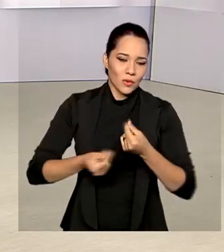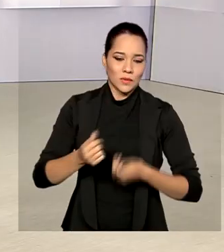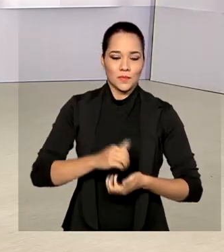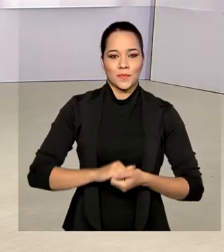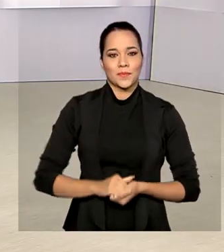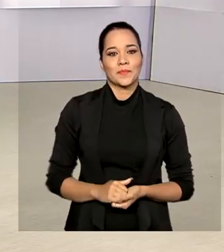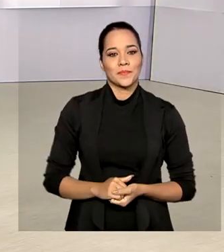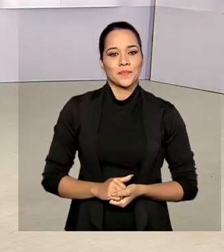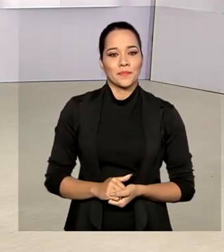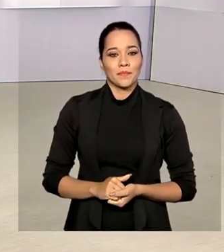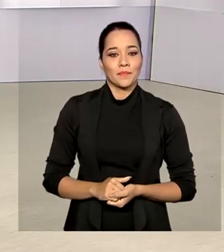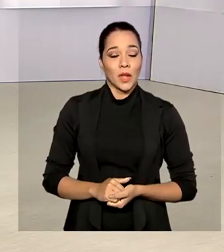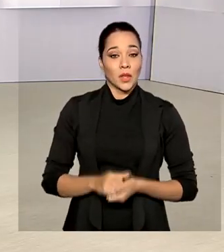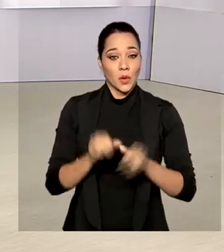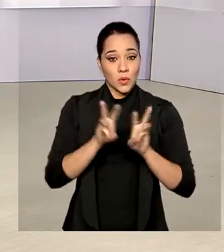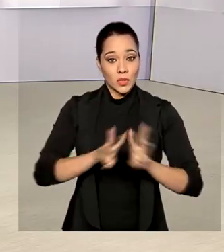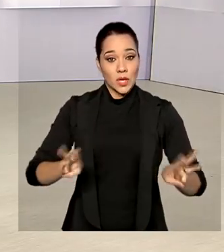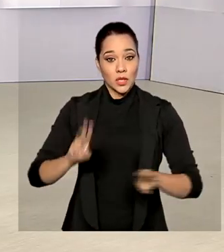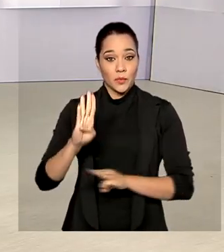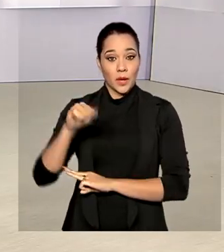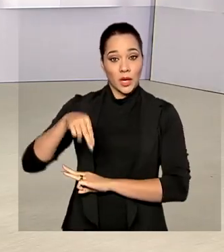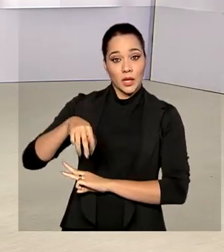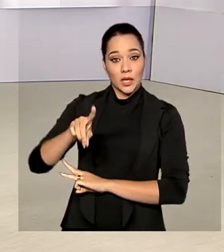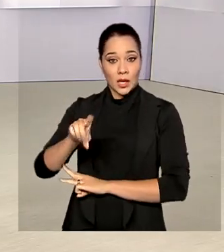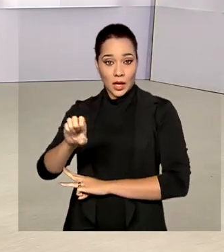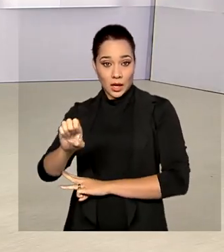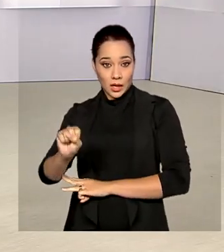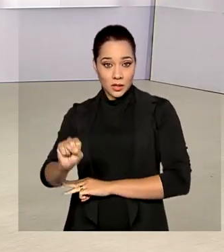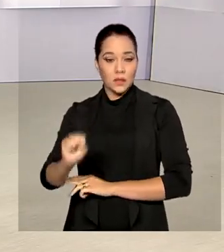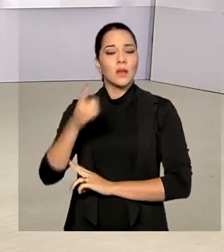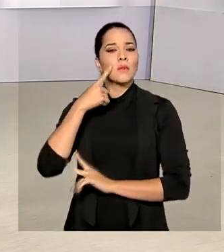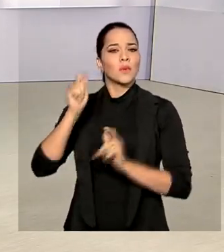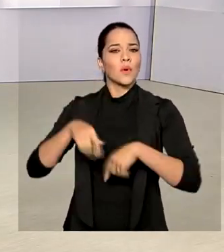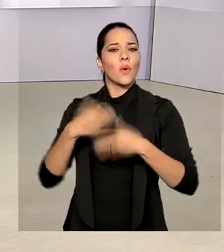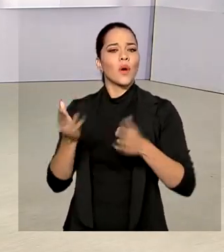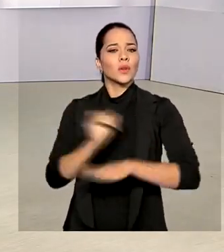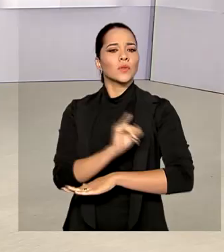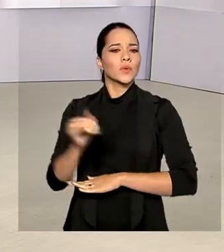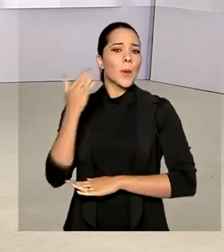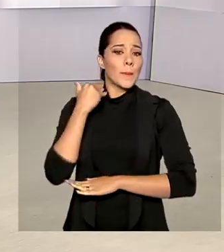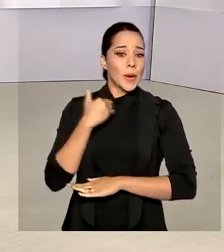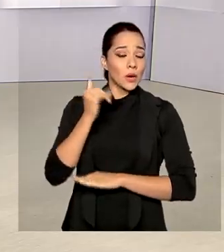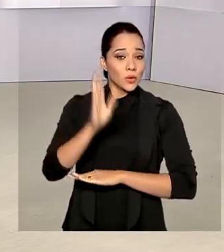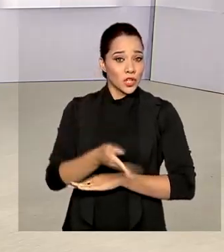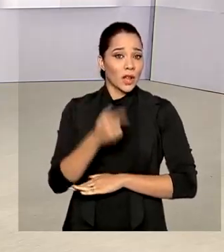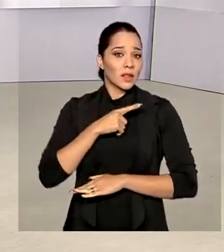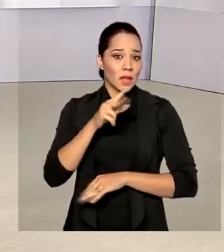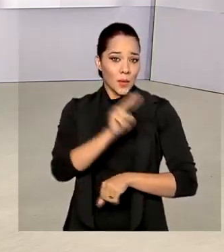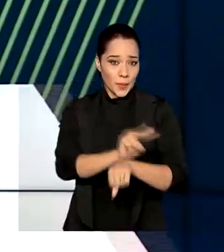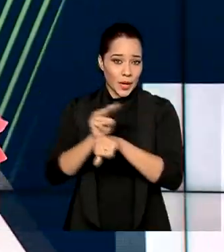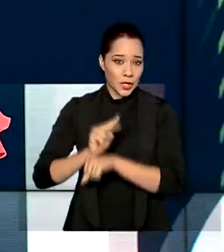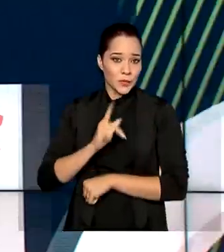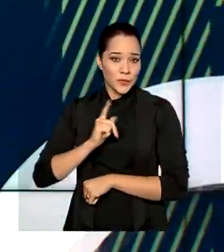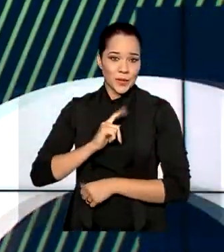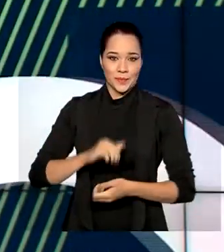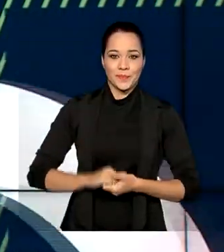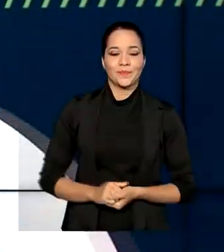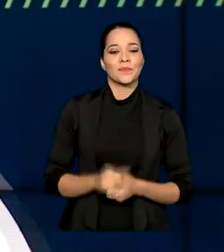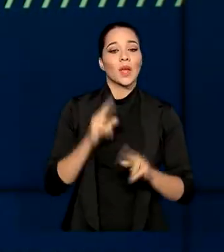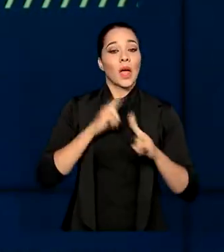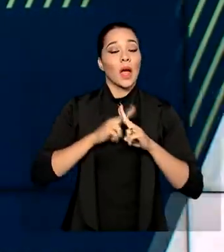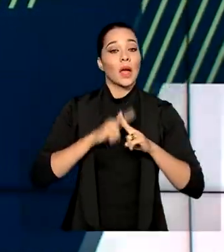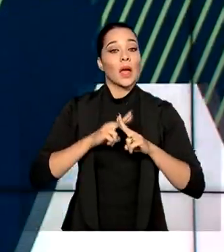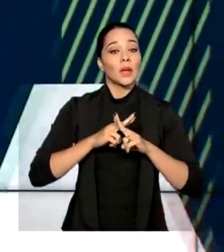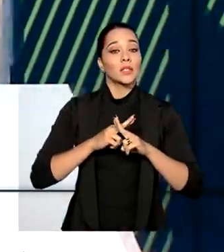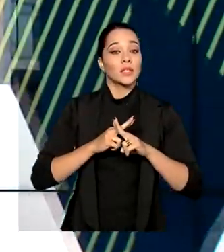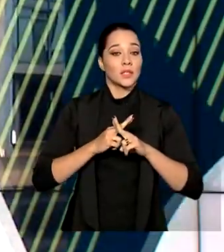No site do BNDES é possível conferir quais instituições financeiras já estão operando o programa. A Caixa